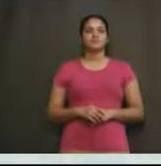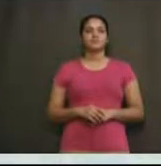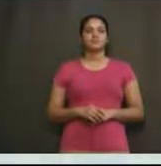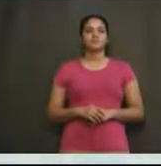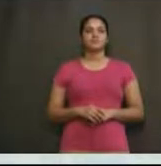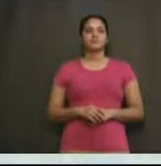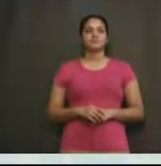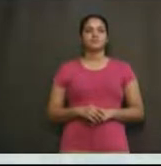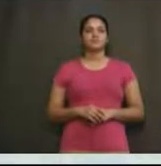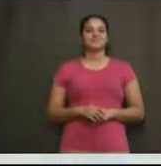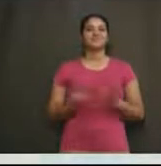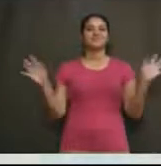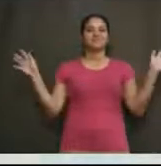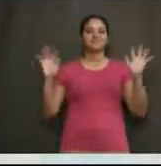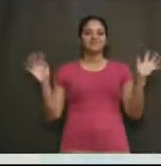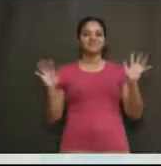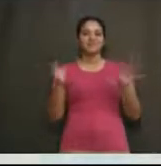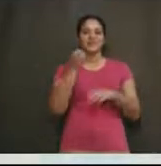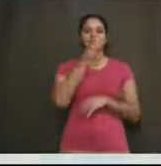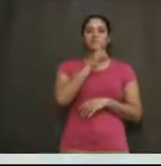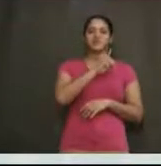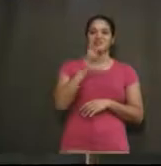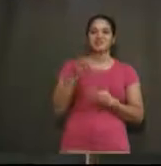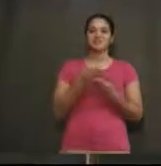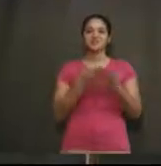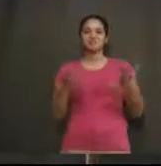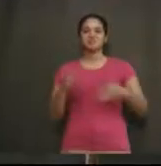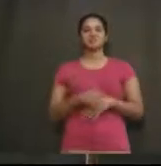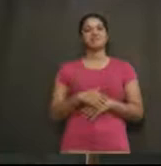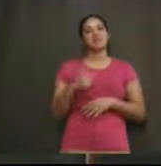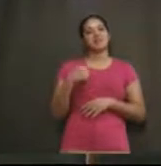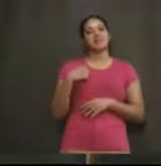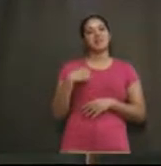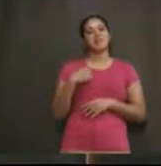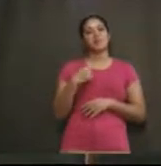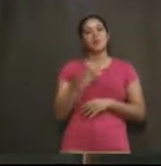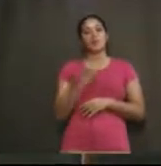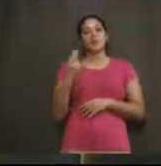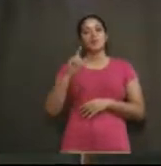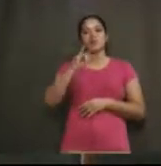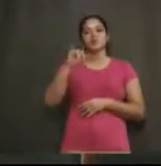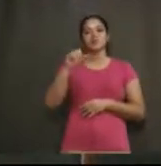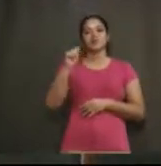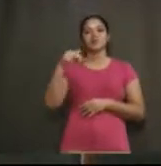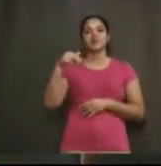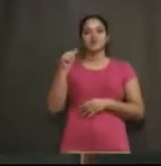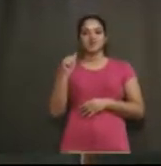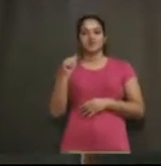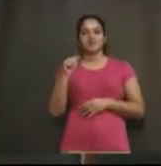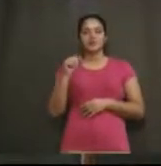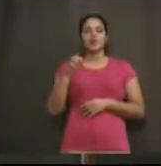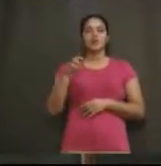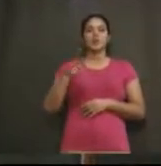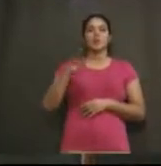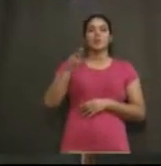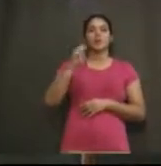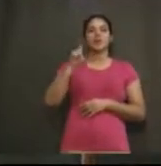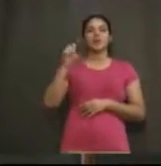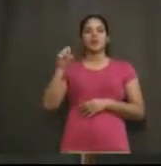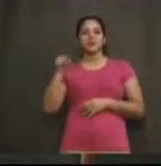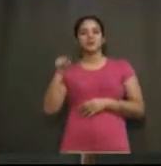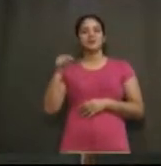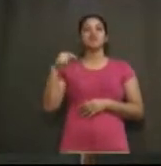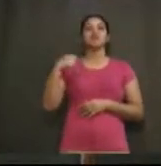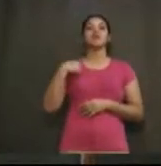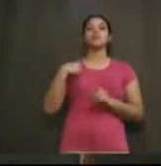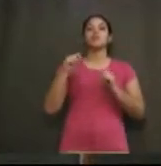Olá, pessoal. Bom dia a todos. Bem, eu sou o professor Jean Lelis, membro do comitê organizador local da